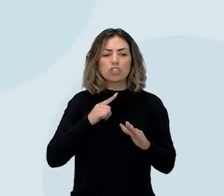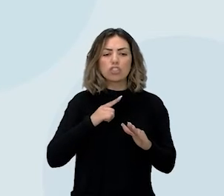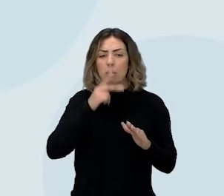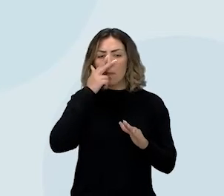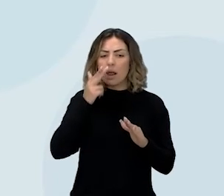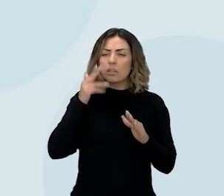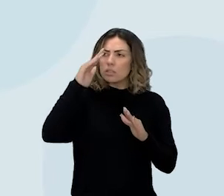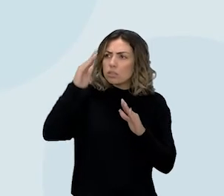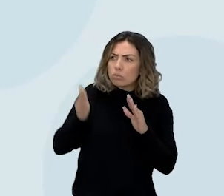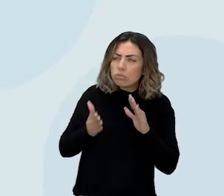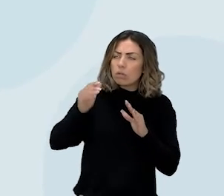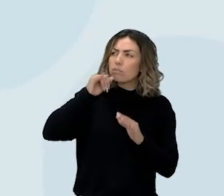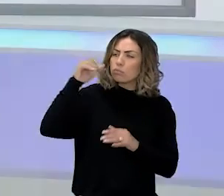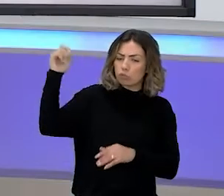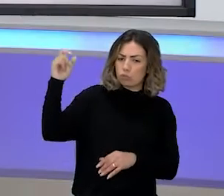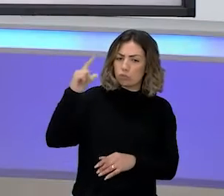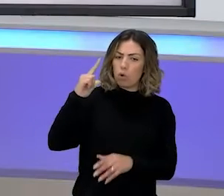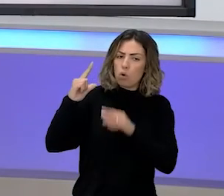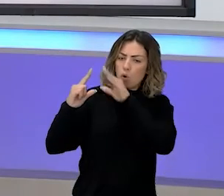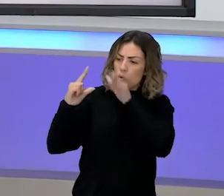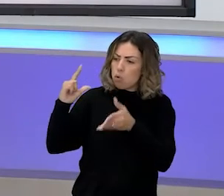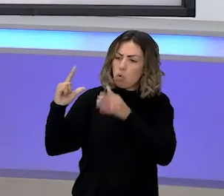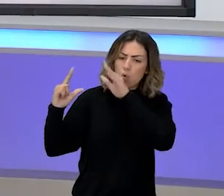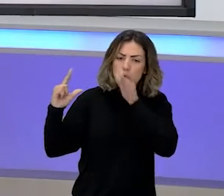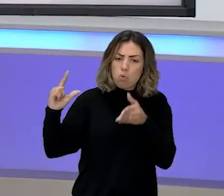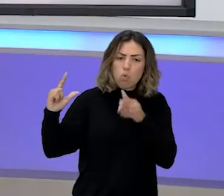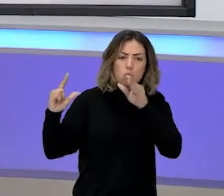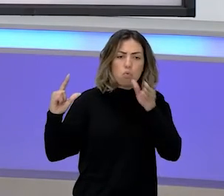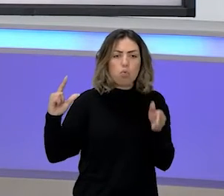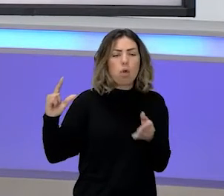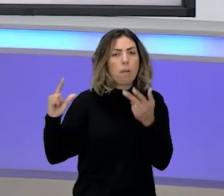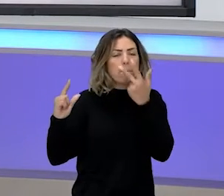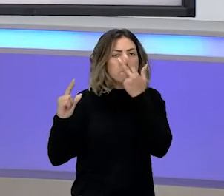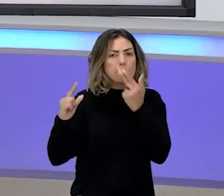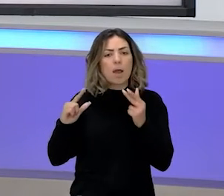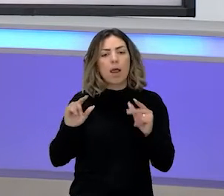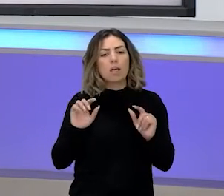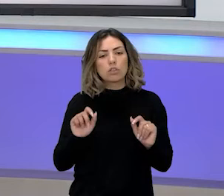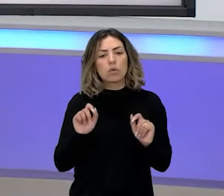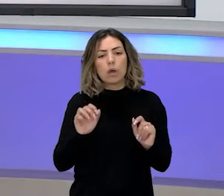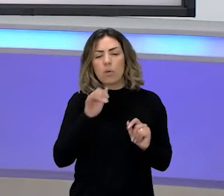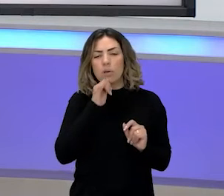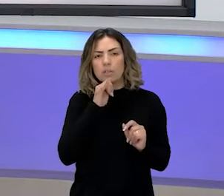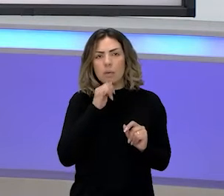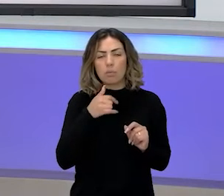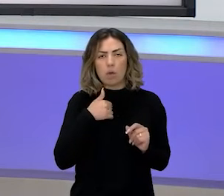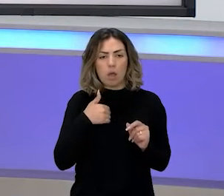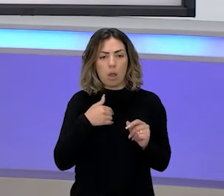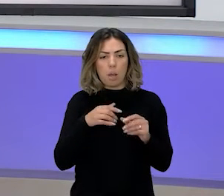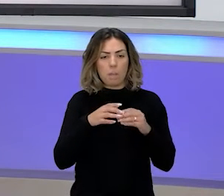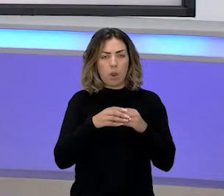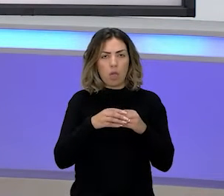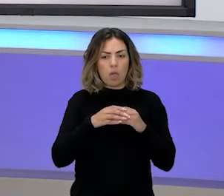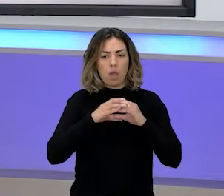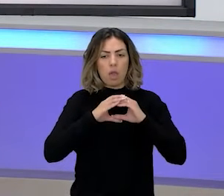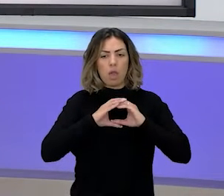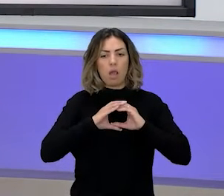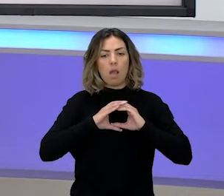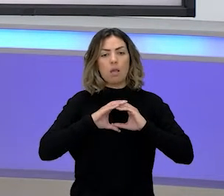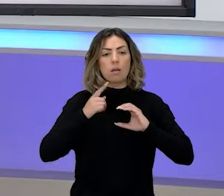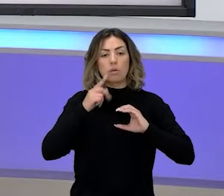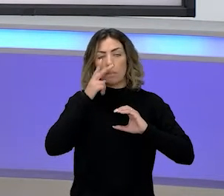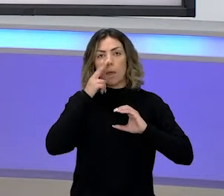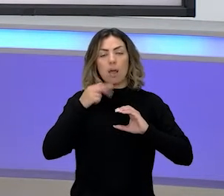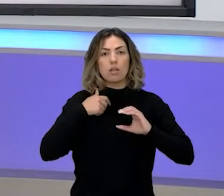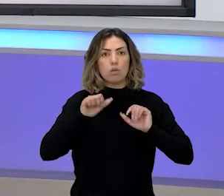se você, olhando aqui a câmera para mim, ó, é como se você tivesse uma bolinha pequenininha e ela fosse aumentando, aumentando, aumentando o raio. Se o